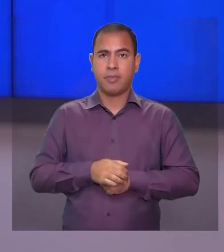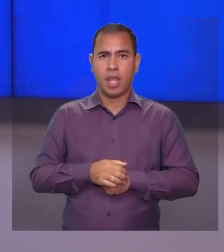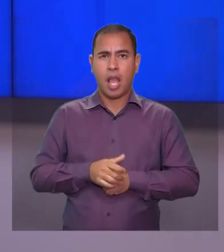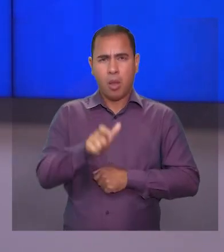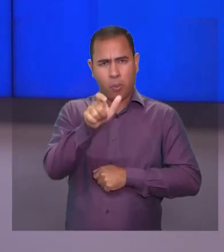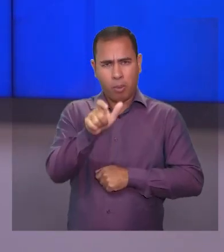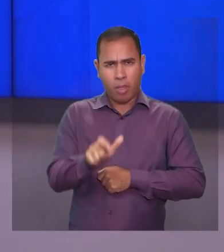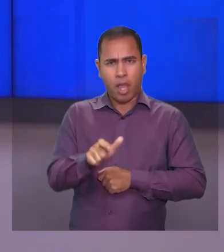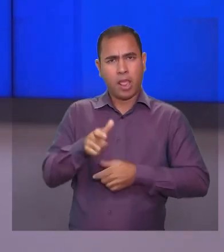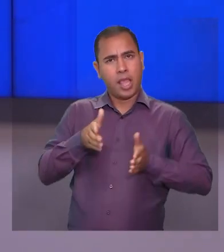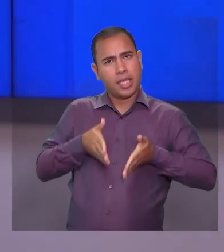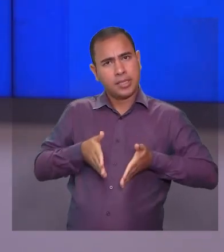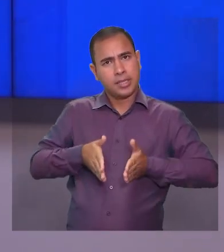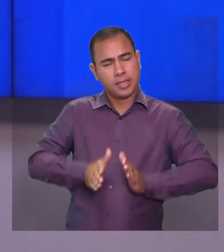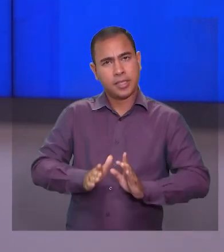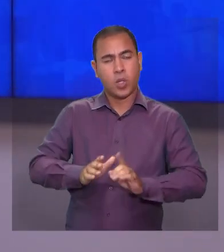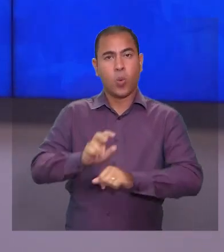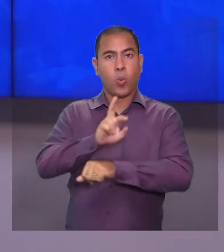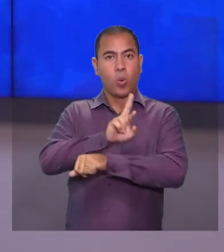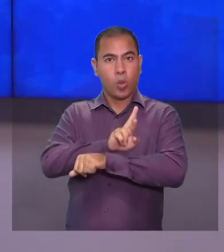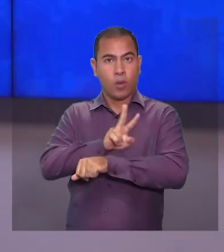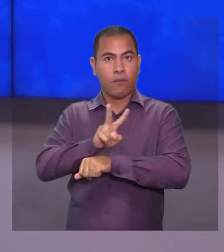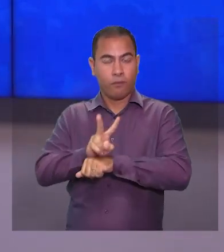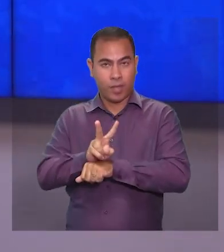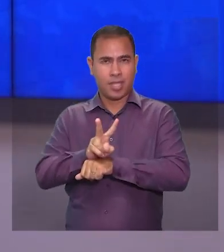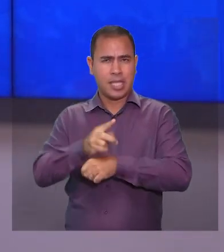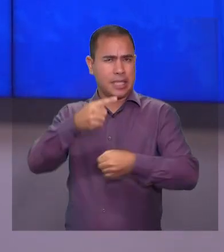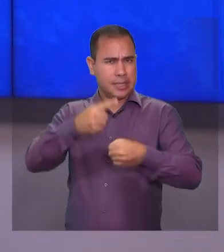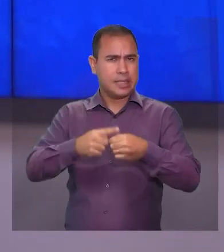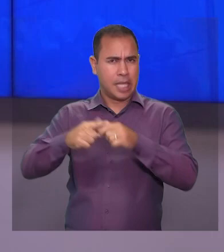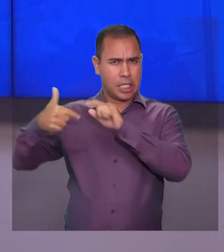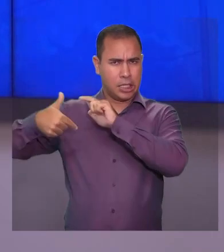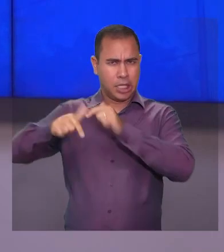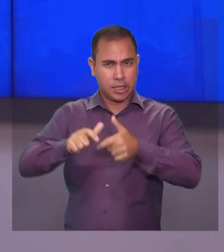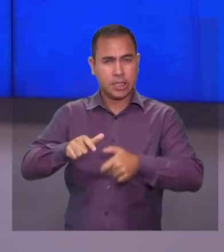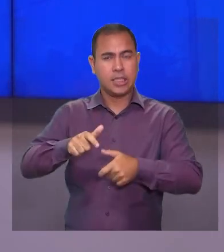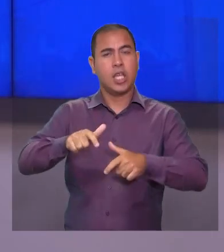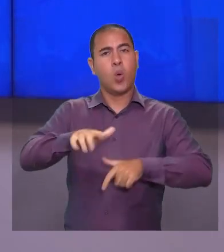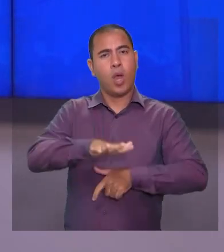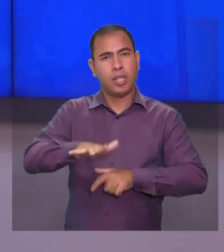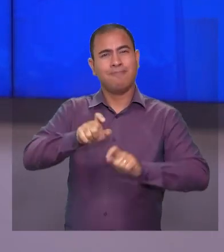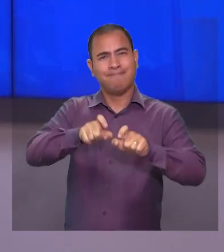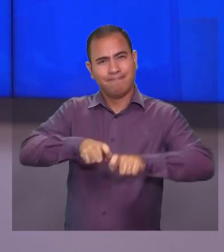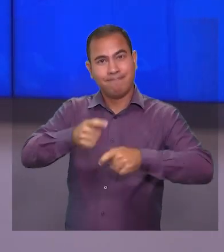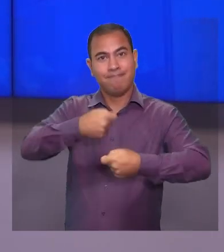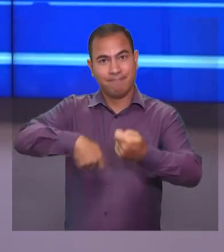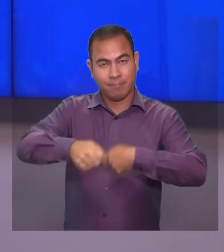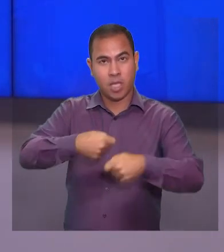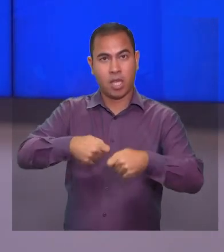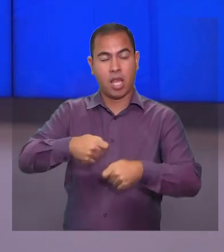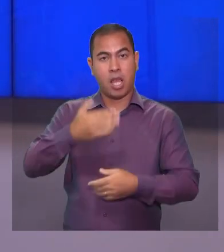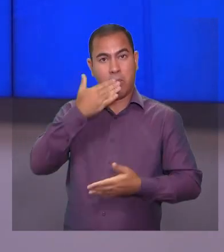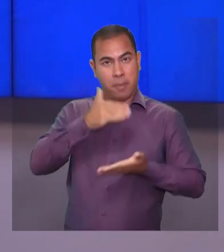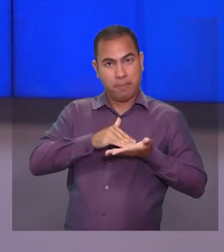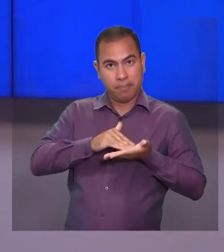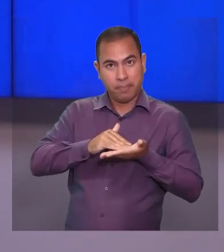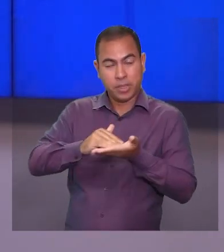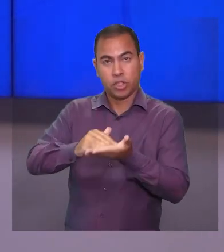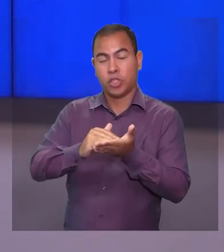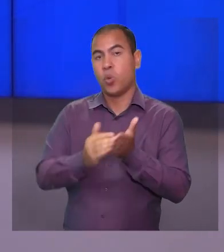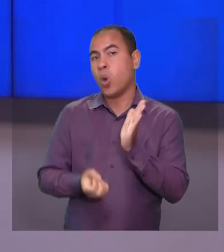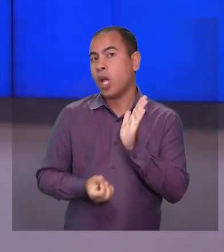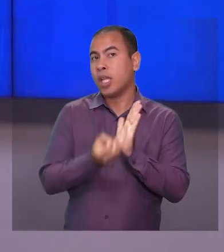parlamentar é de Rio Verde, celeiro do agronegócio goiano e apresentou o requerimento solicitando a